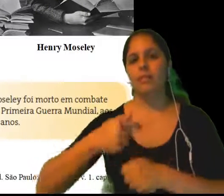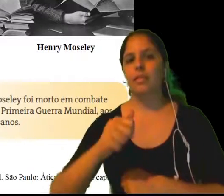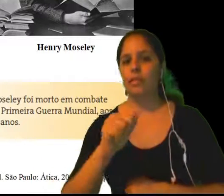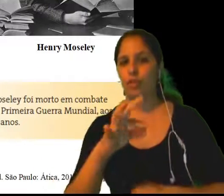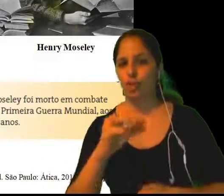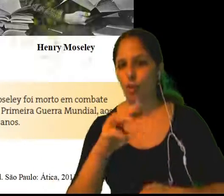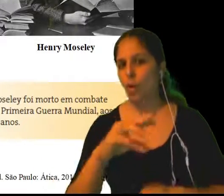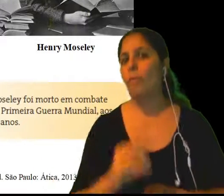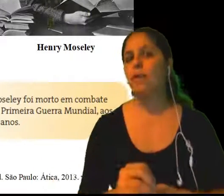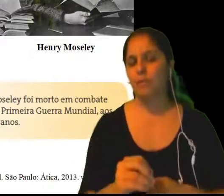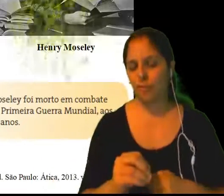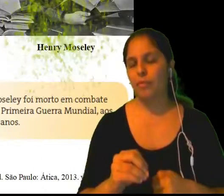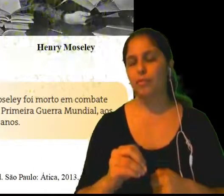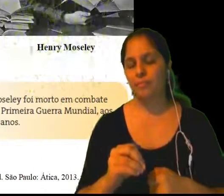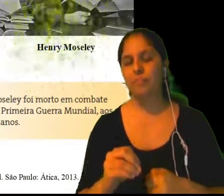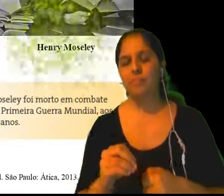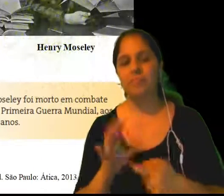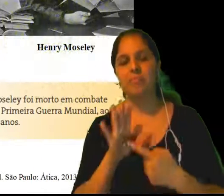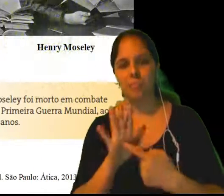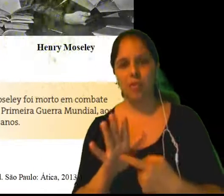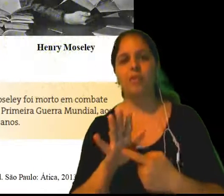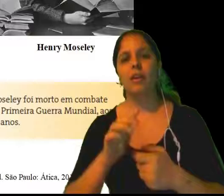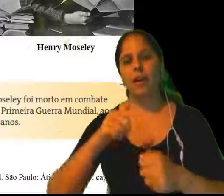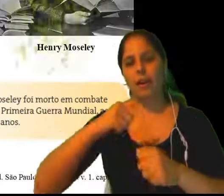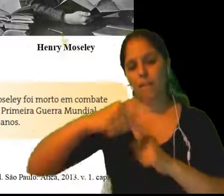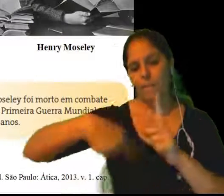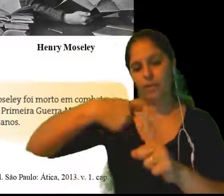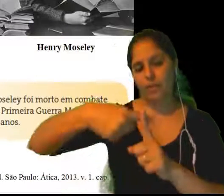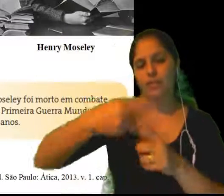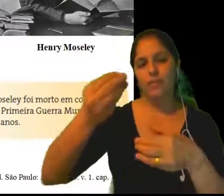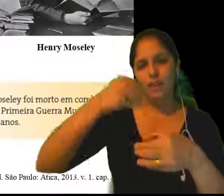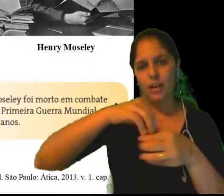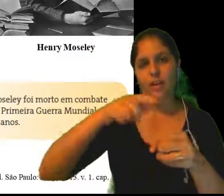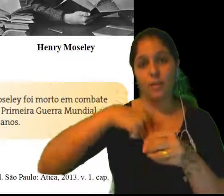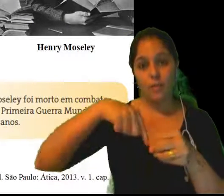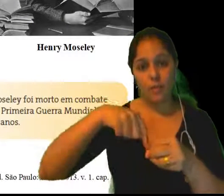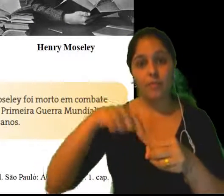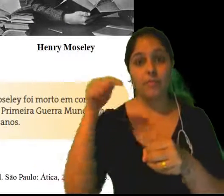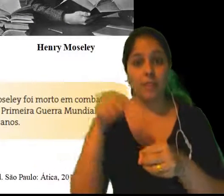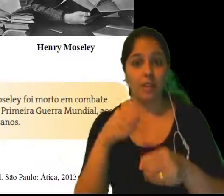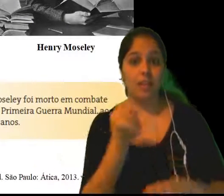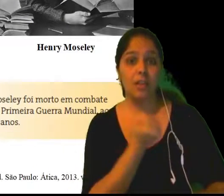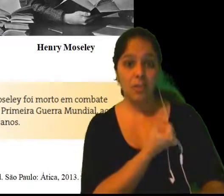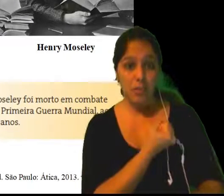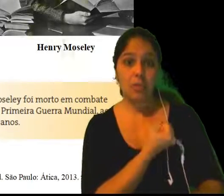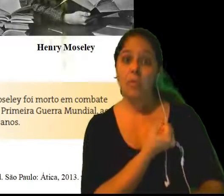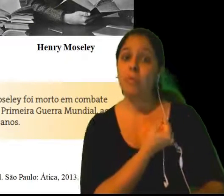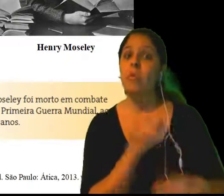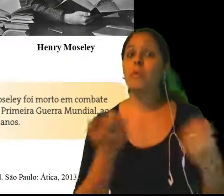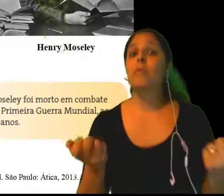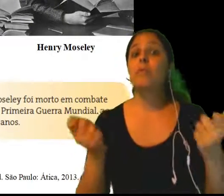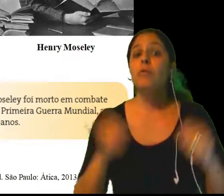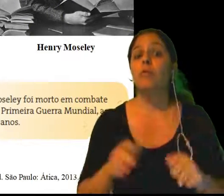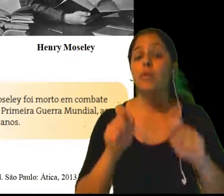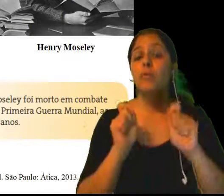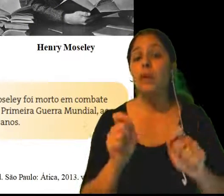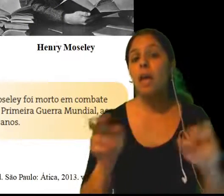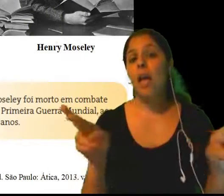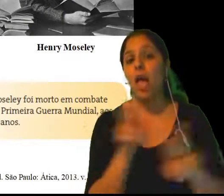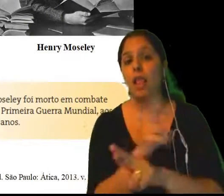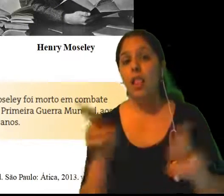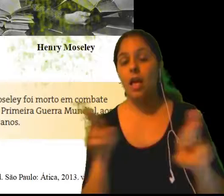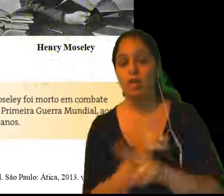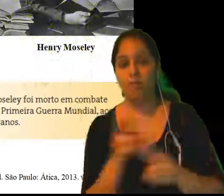sim representar o número de cargas positivas do núcleo e, mais ainda, esse número provavelmente